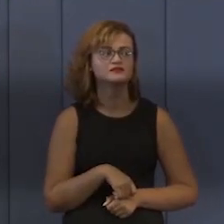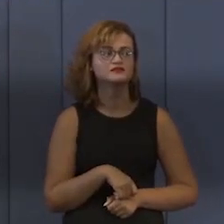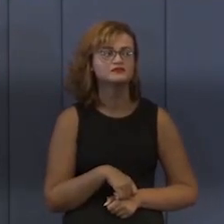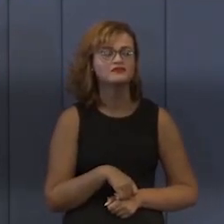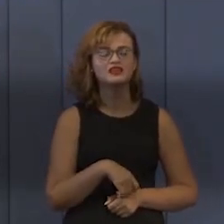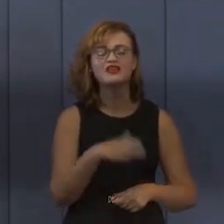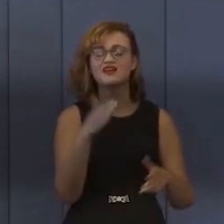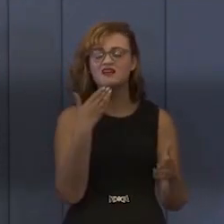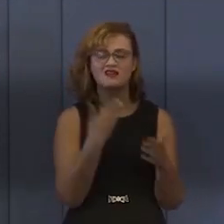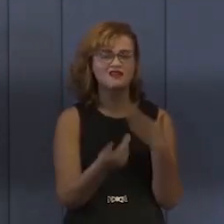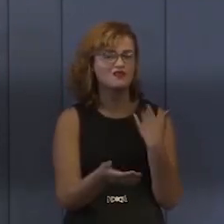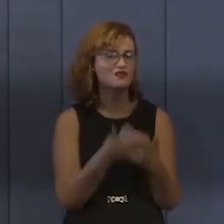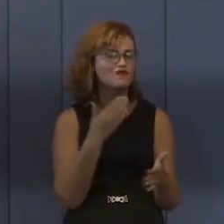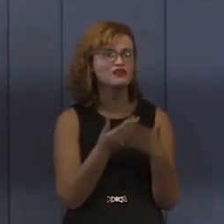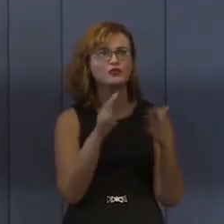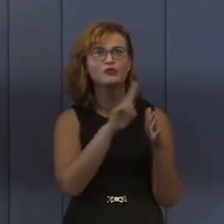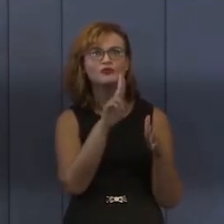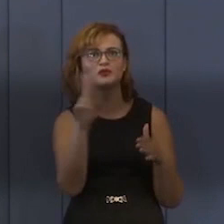profunda, dizendo, olha,